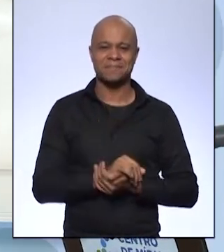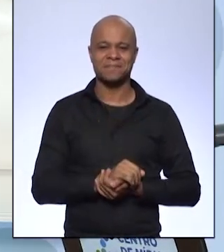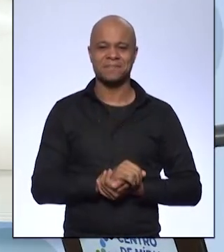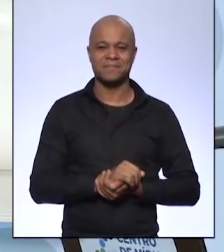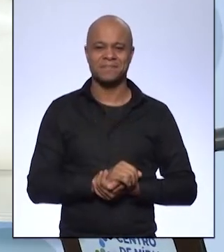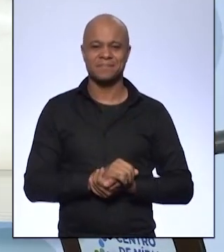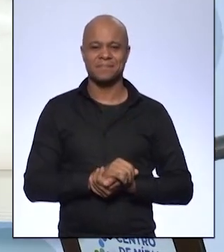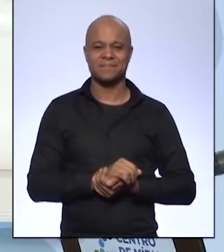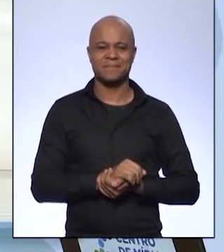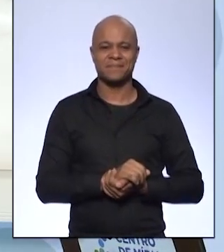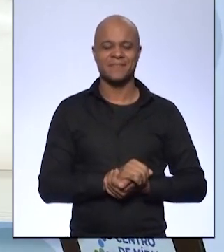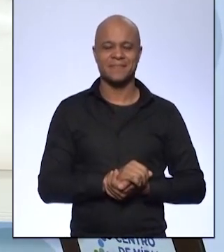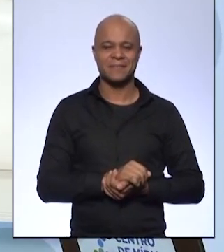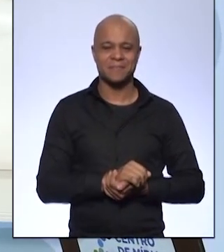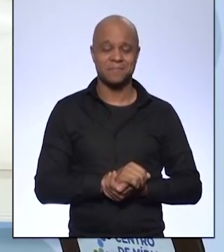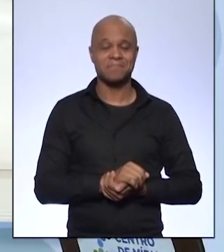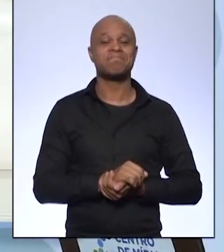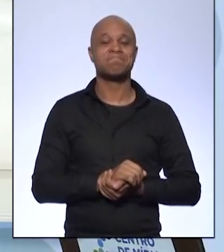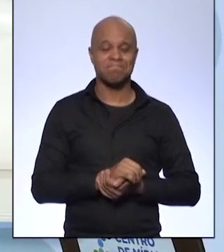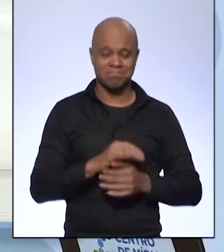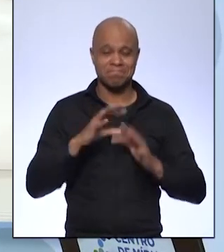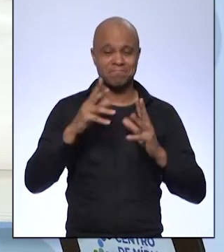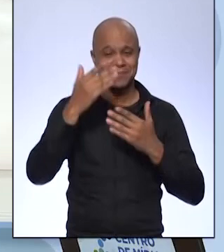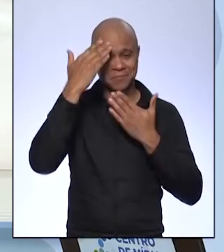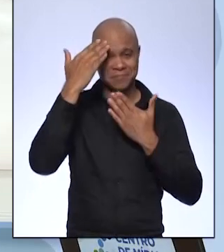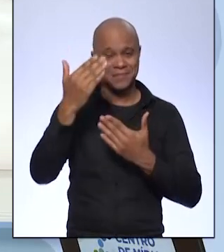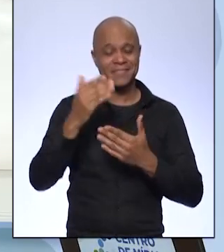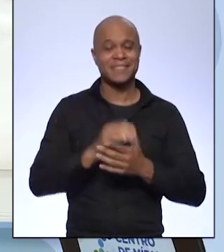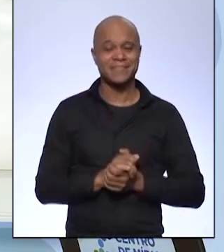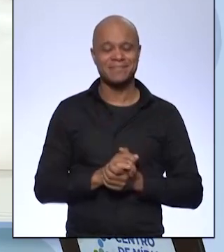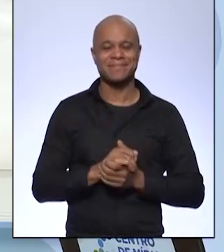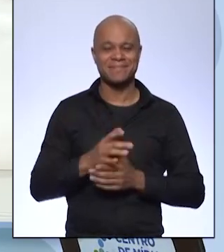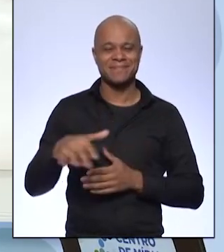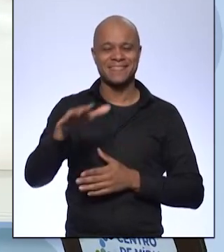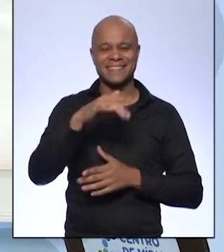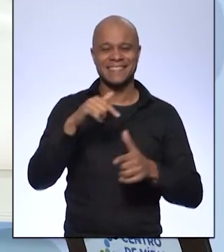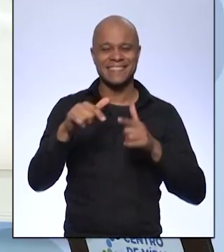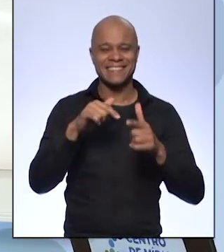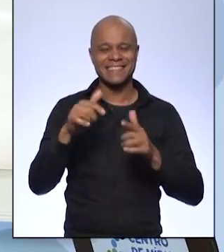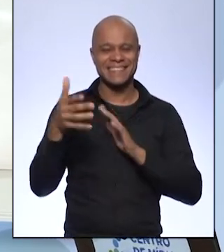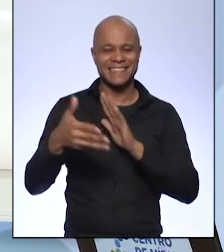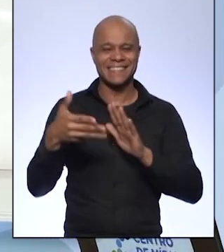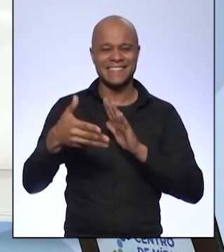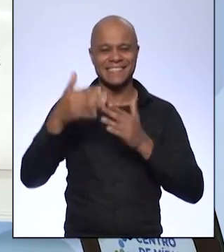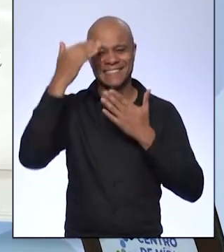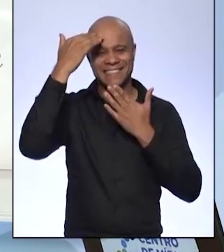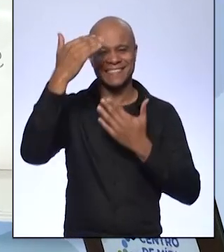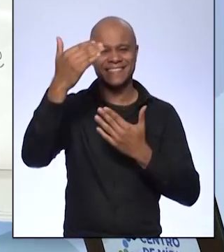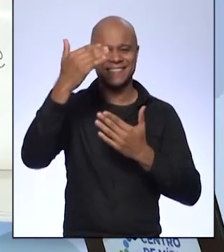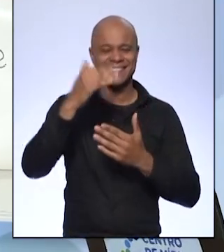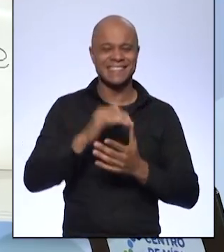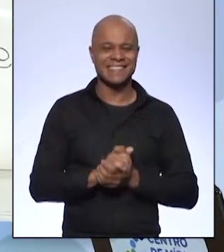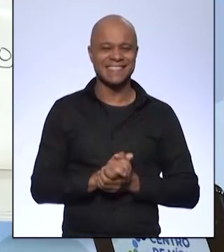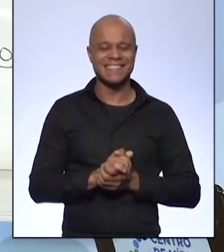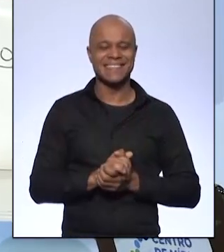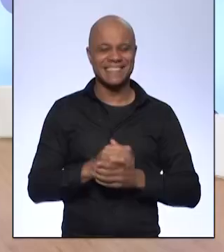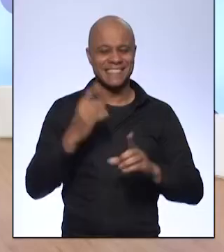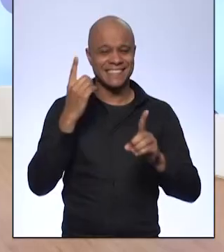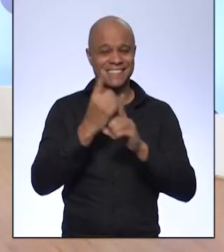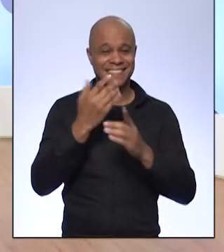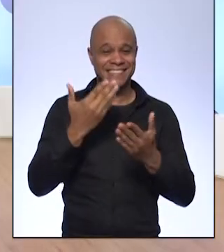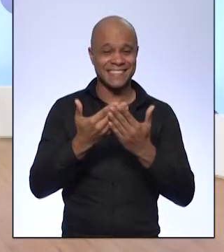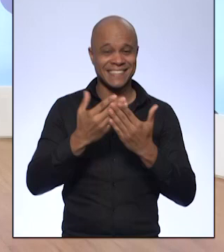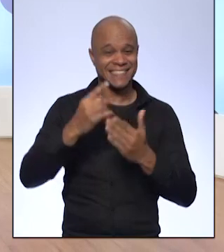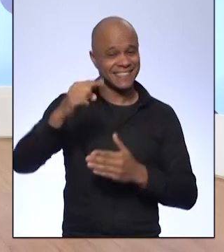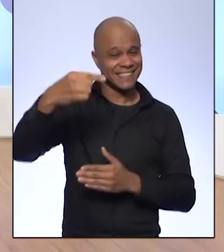eu quero agradecer a presença de todos e todo o pessoal da produção e o pessoal de Libras lá também. Encontramos na